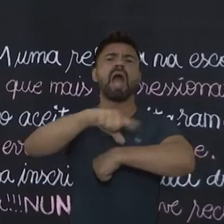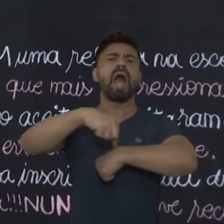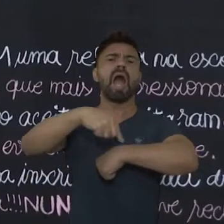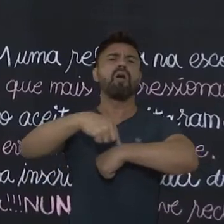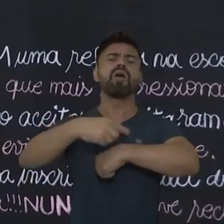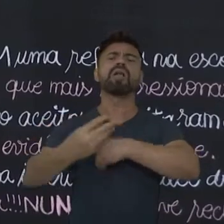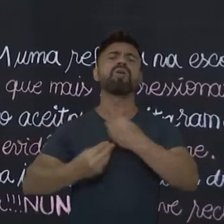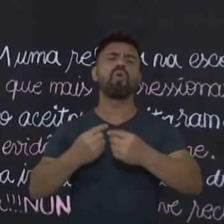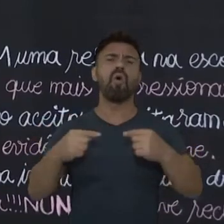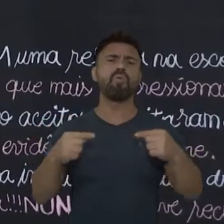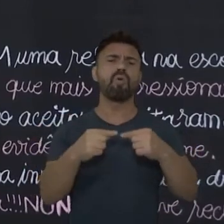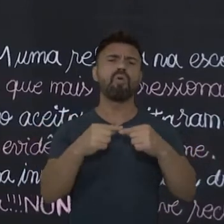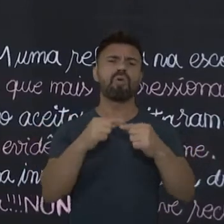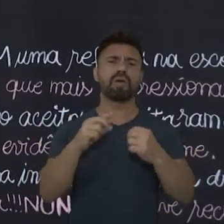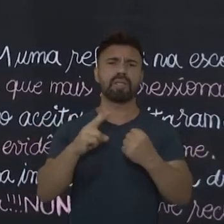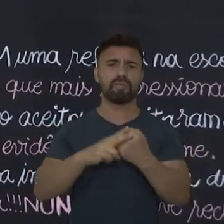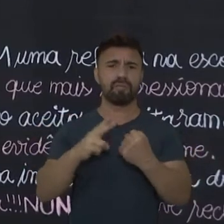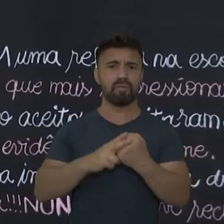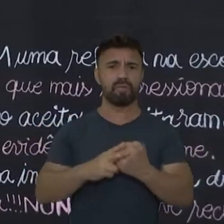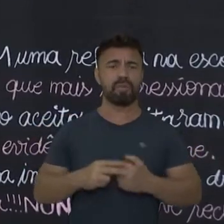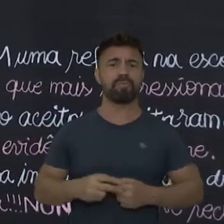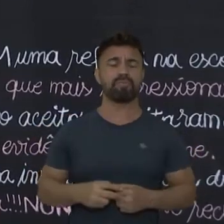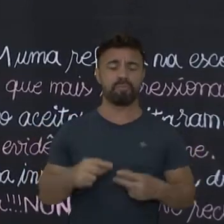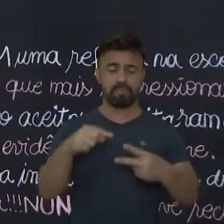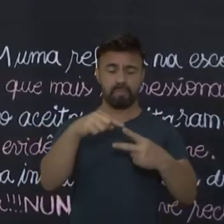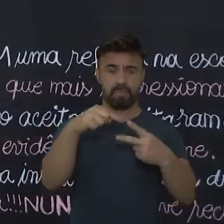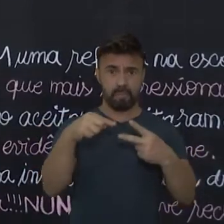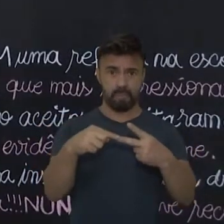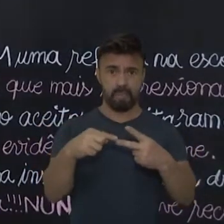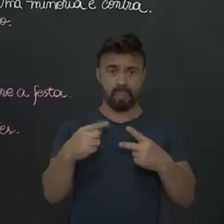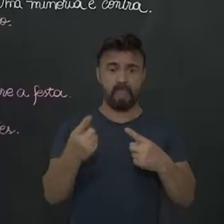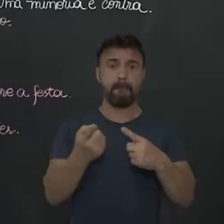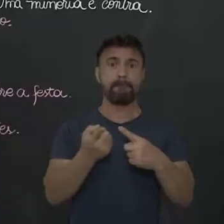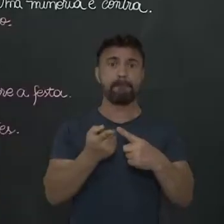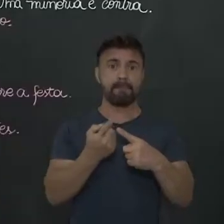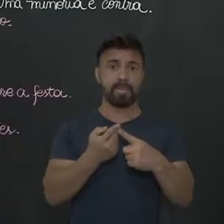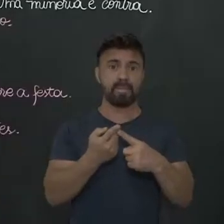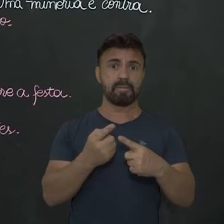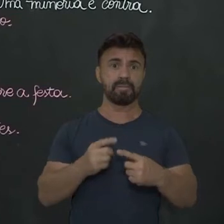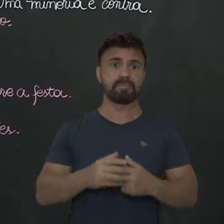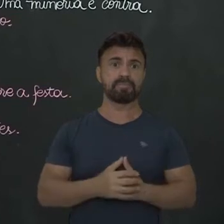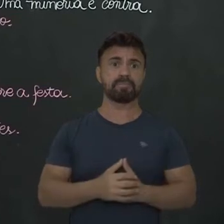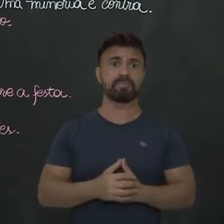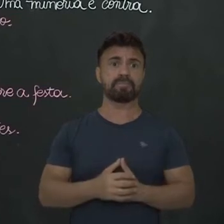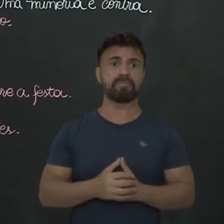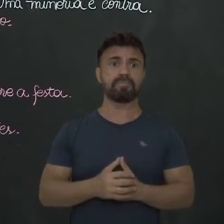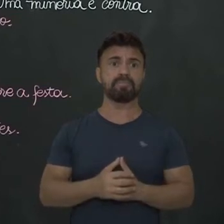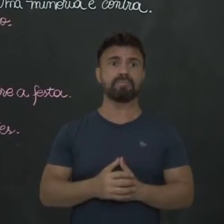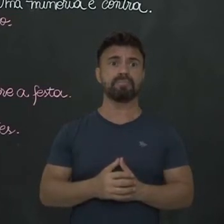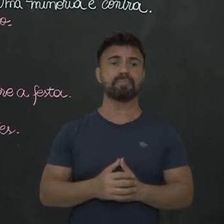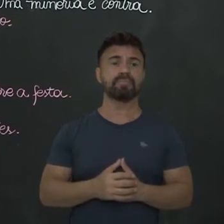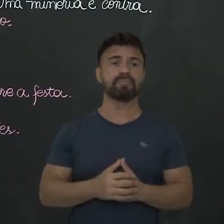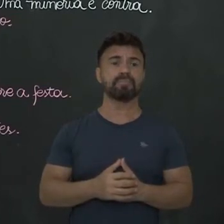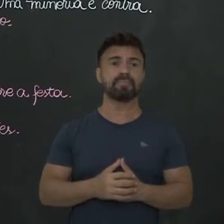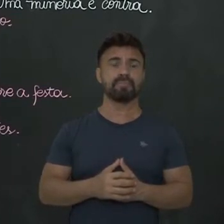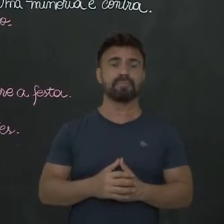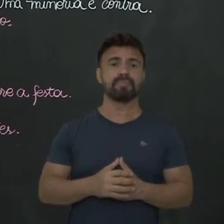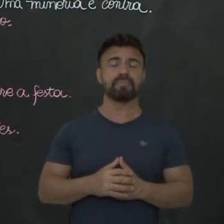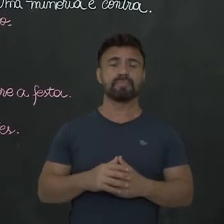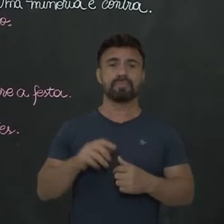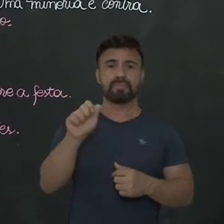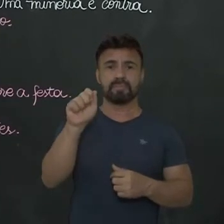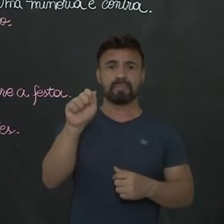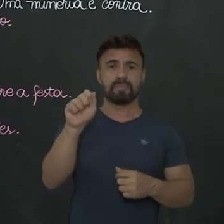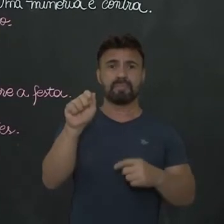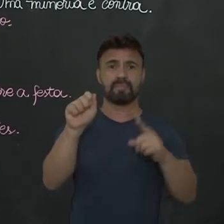verbos vão concordar, né? Eu quero chamar a atenção de vocês sobre duas coisas. Primeiro, a ocorrência da crase, marcada